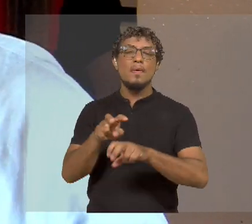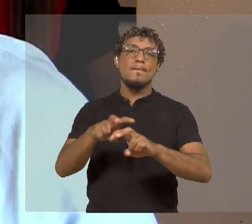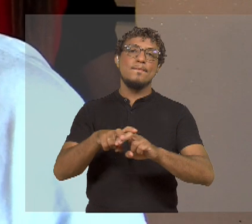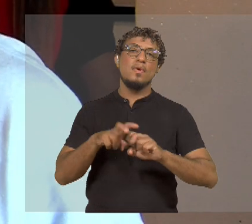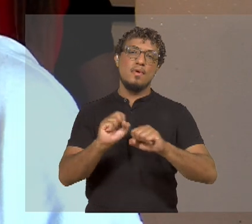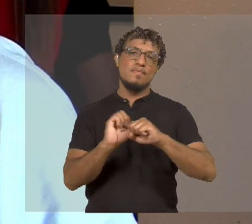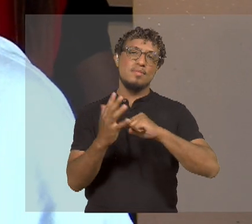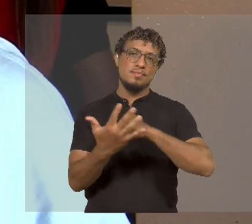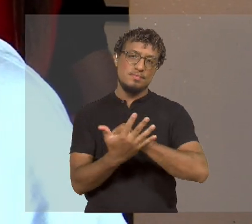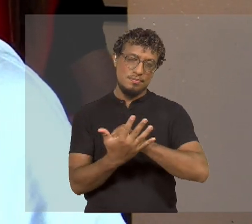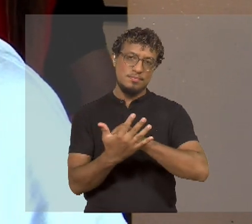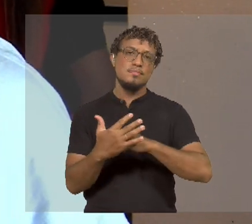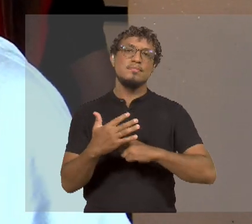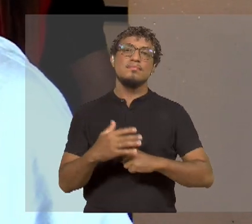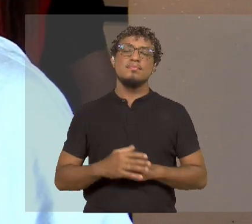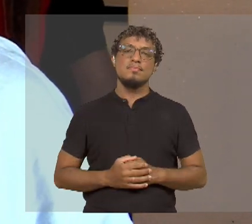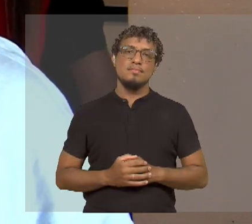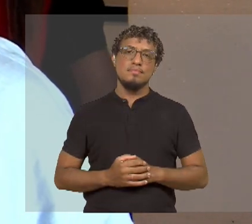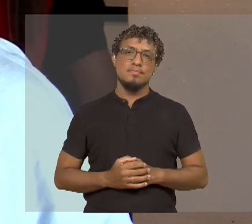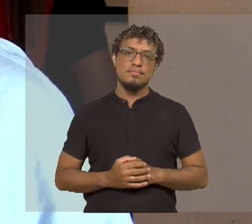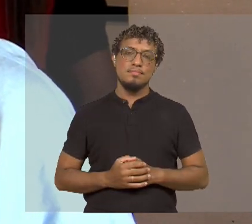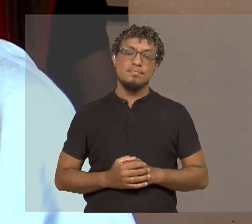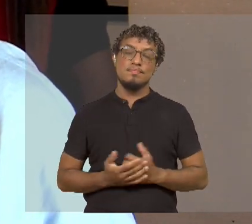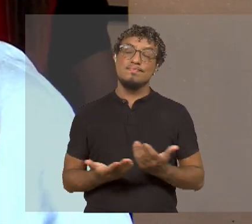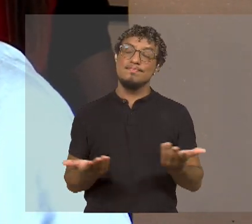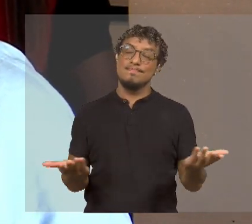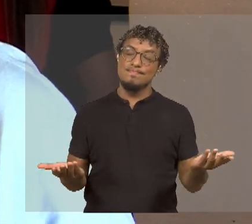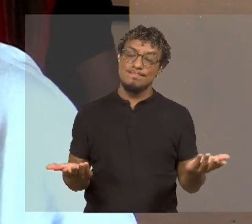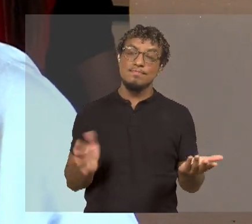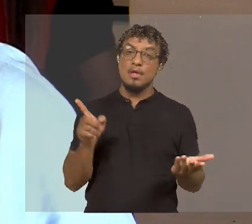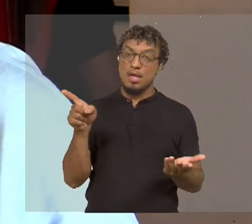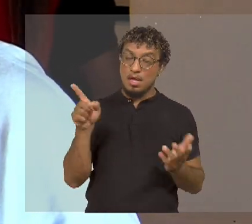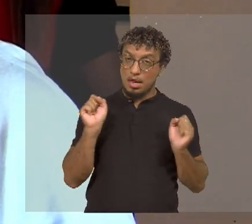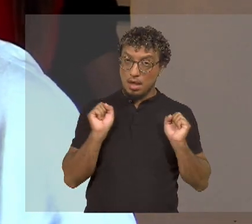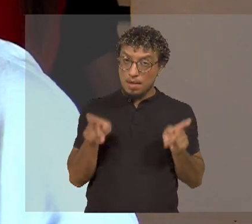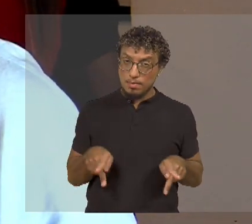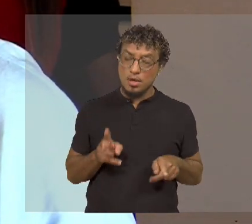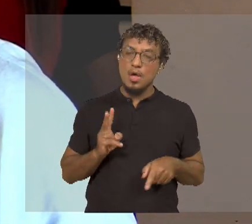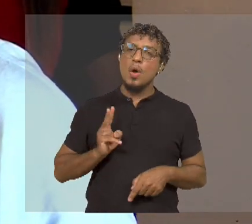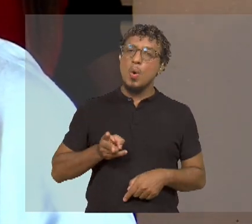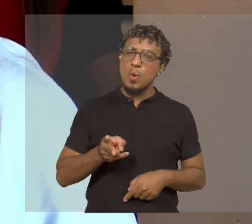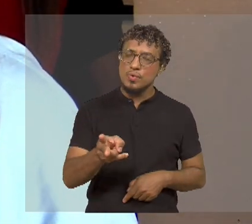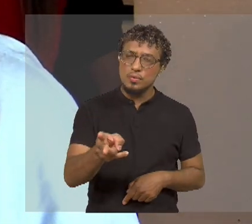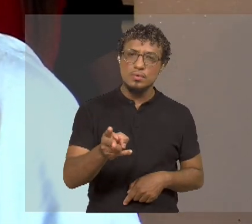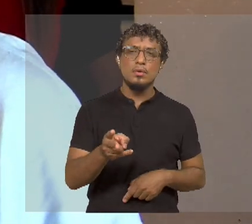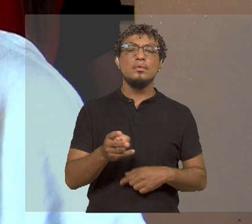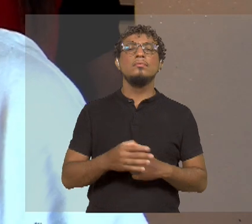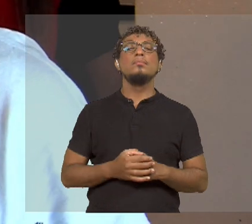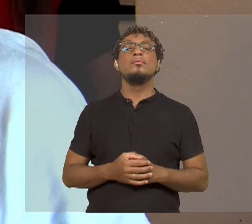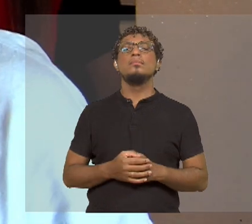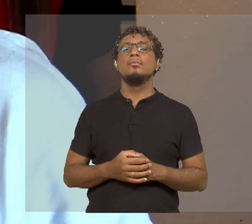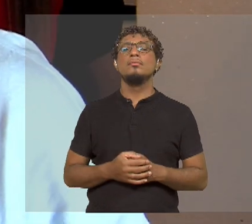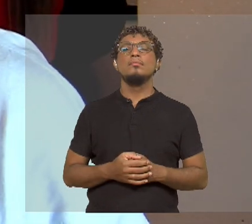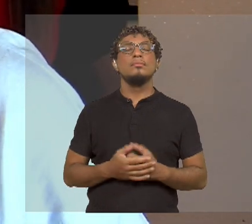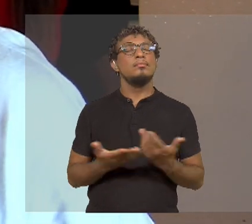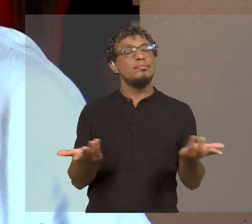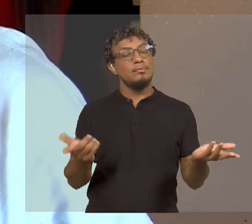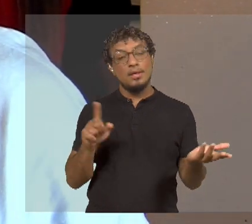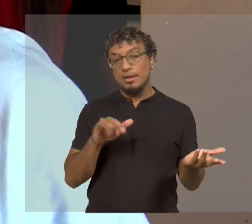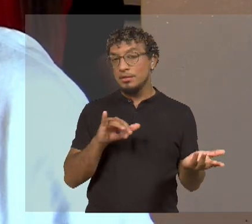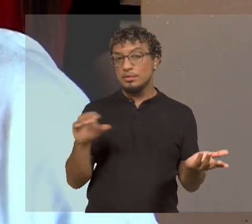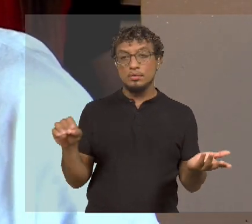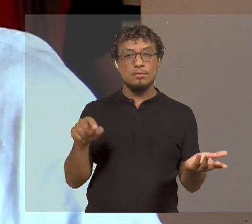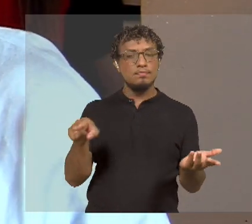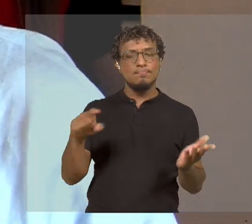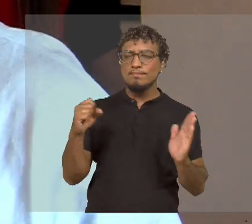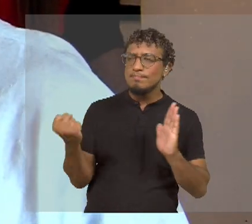pandemia, né? E apesar de aposentada, ela sempre continuava, né? E é isso, né? Fica